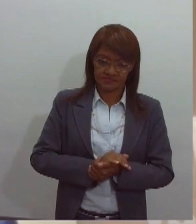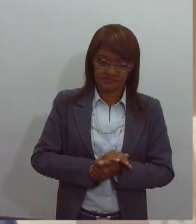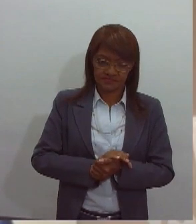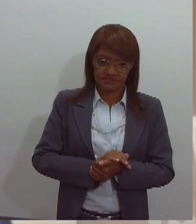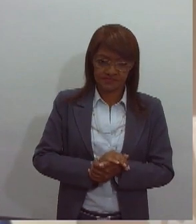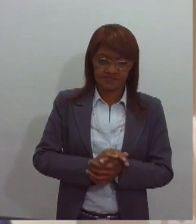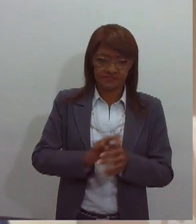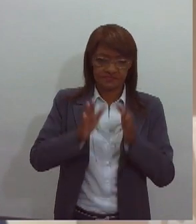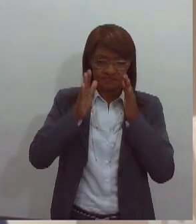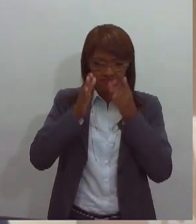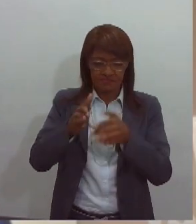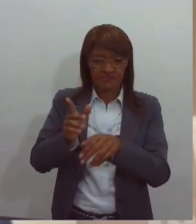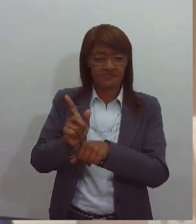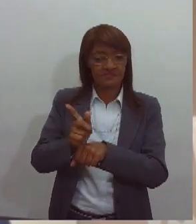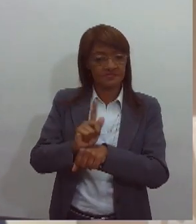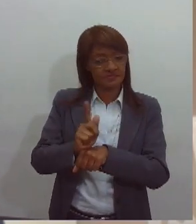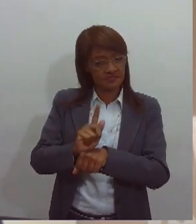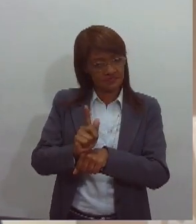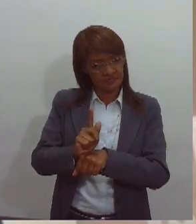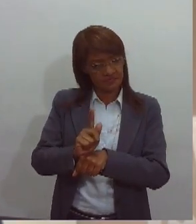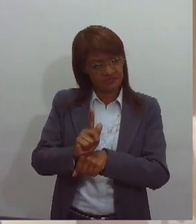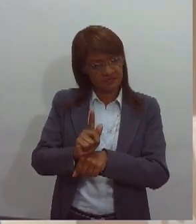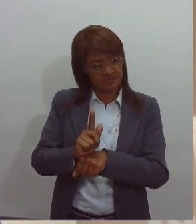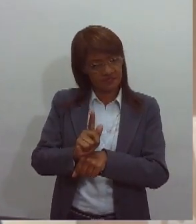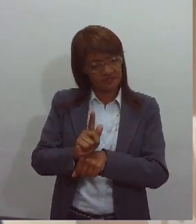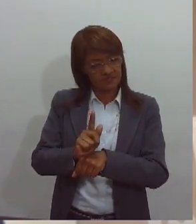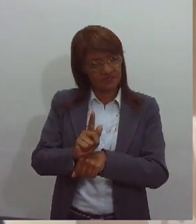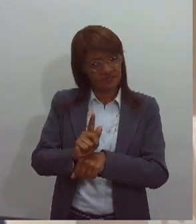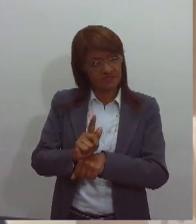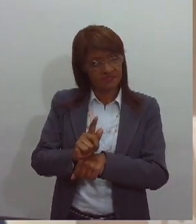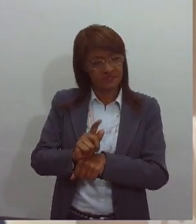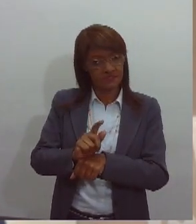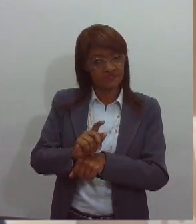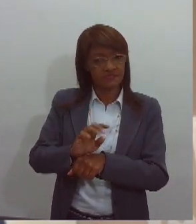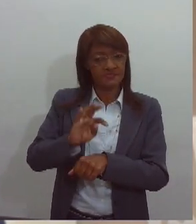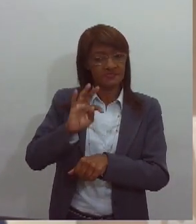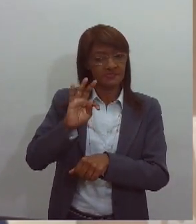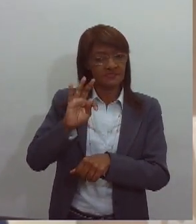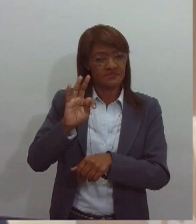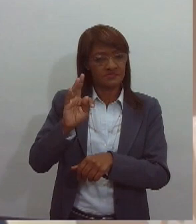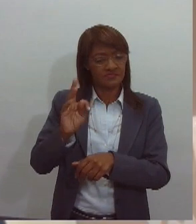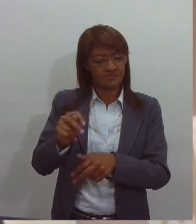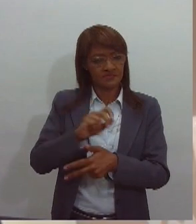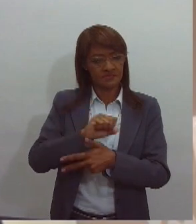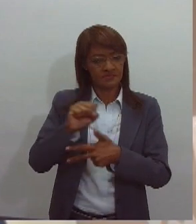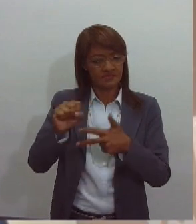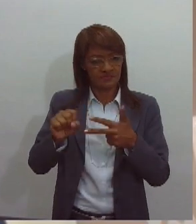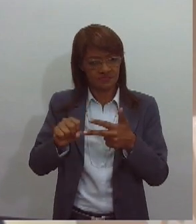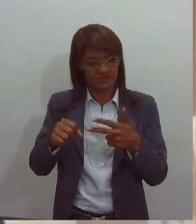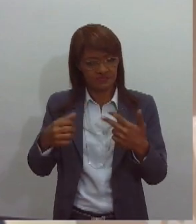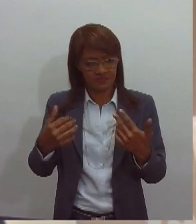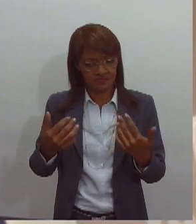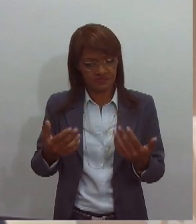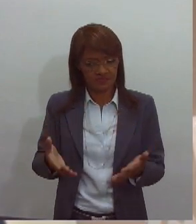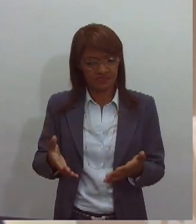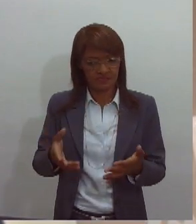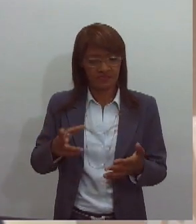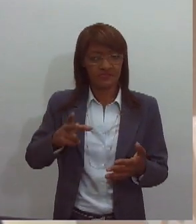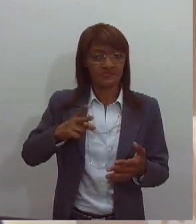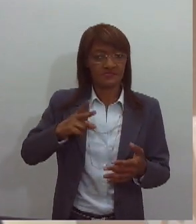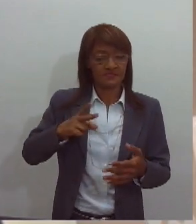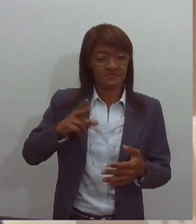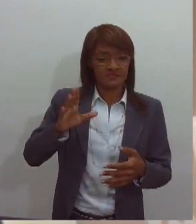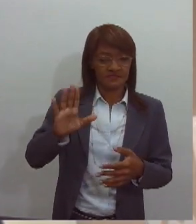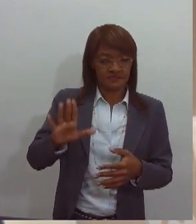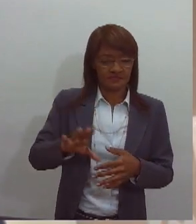públicos, municípios, estaduais e federais. Né? É um evento fechado, não é um evento aberto, né? Justamente para fomentar a